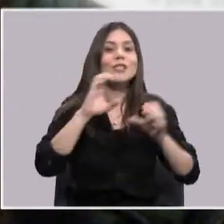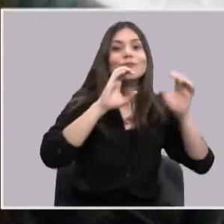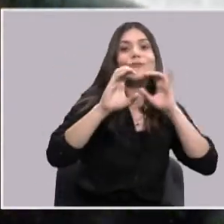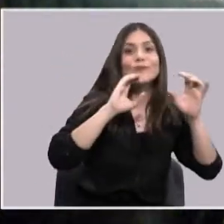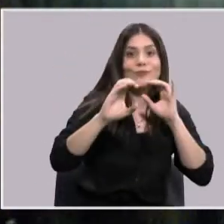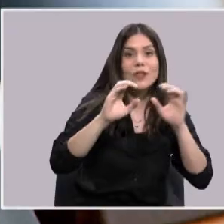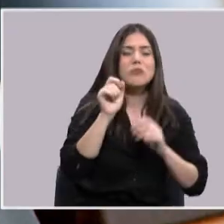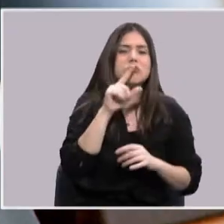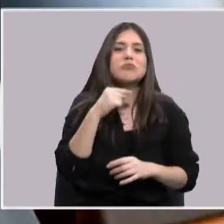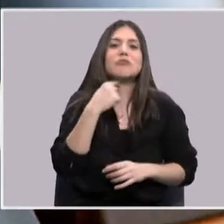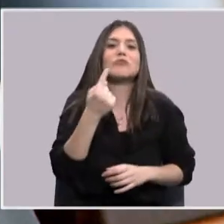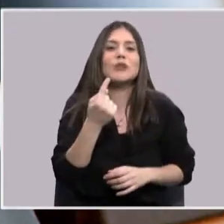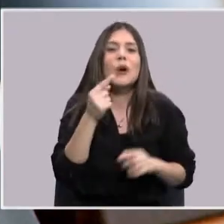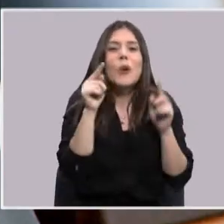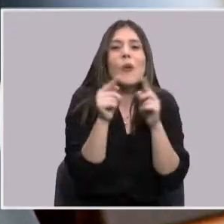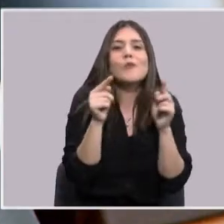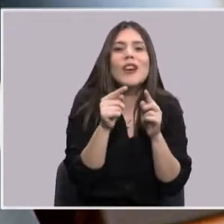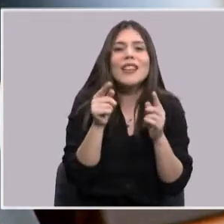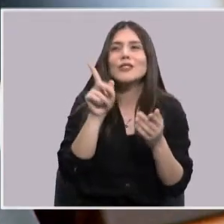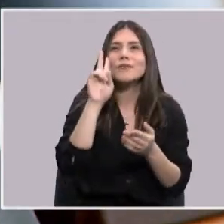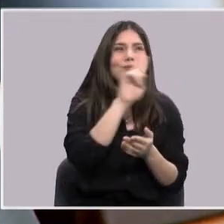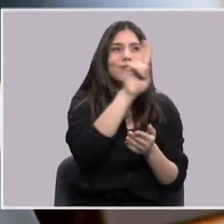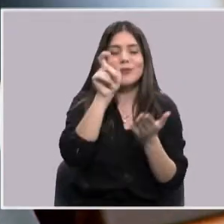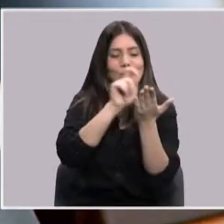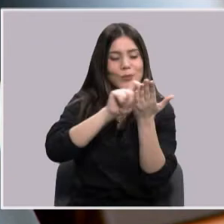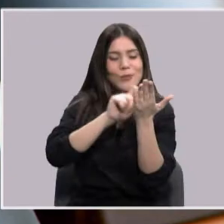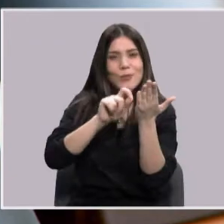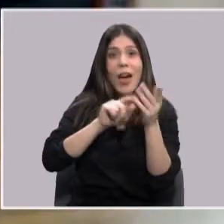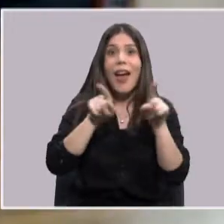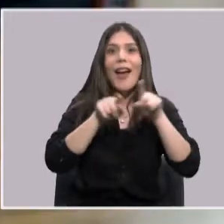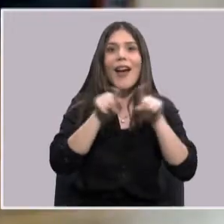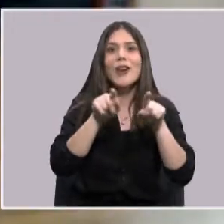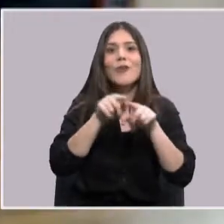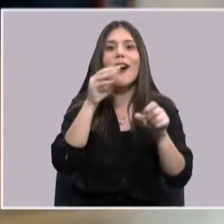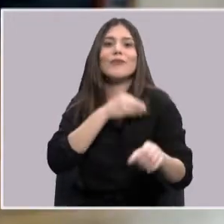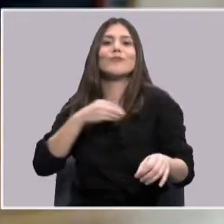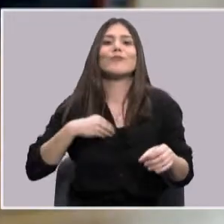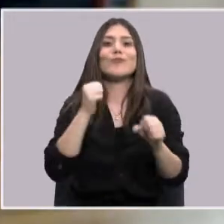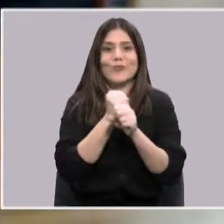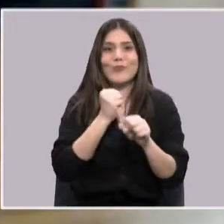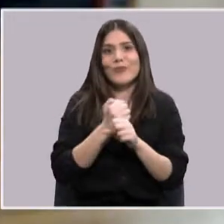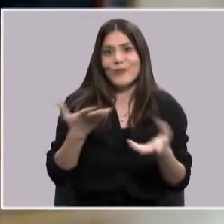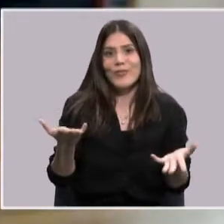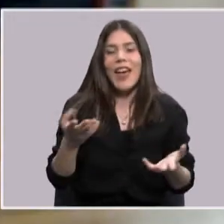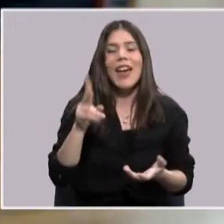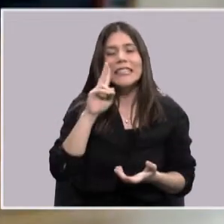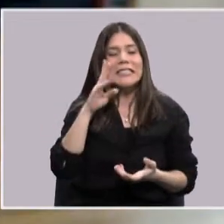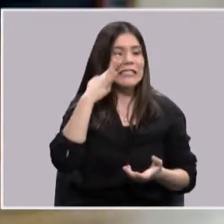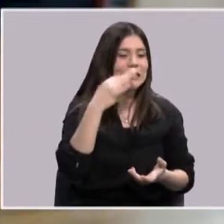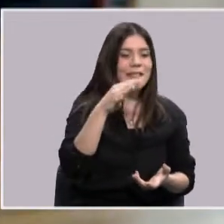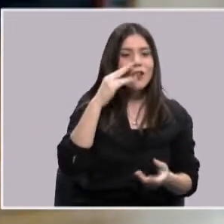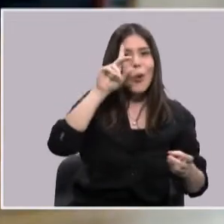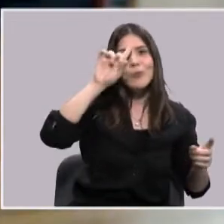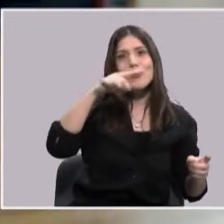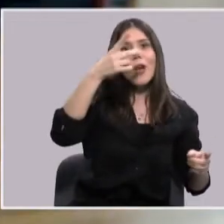valências da comunicação. E podemos dizer que somos um bocadinho os account managers, um bocadinho como médicos. Tentam descobrir o problema